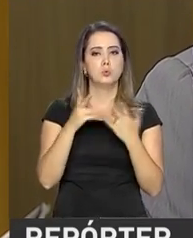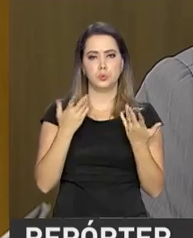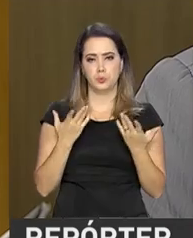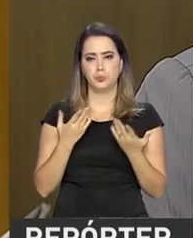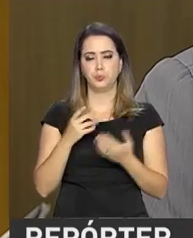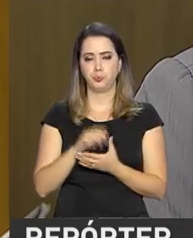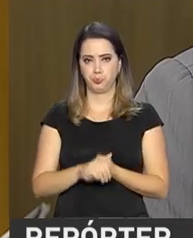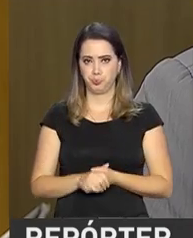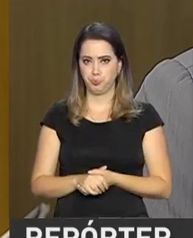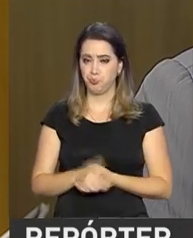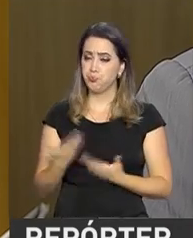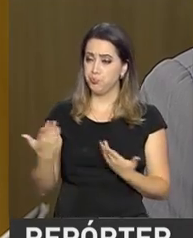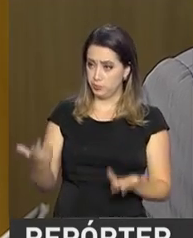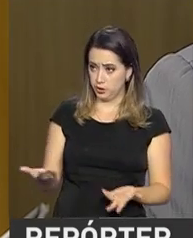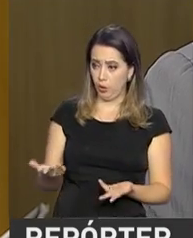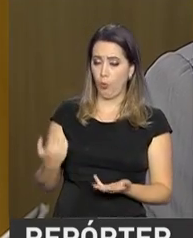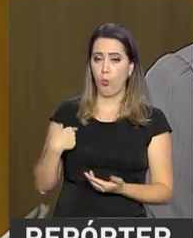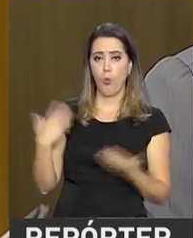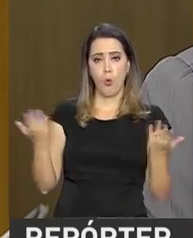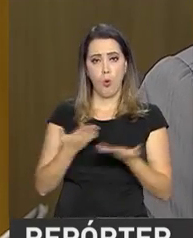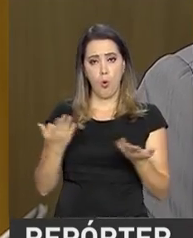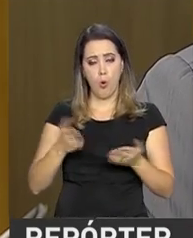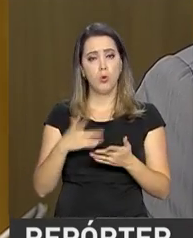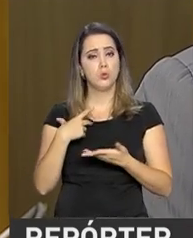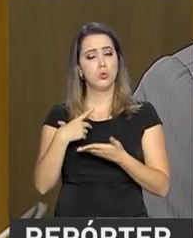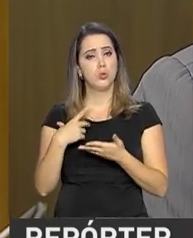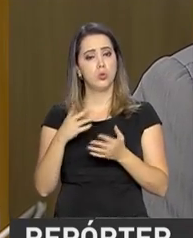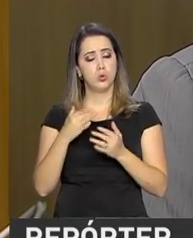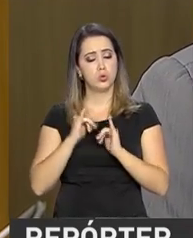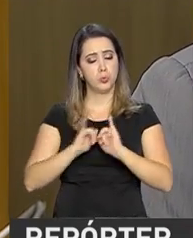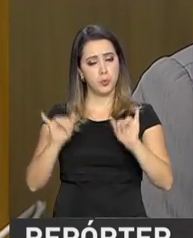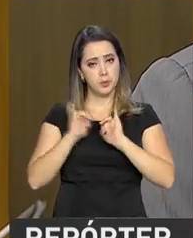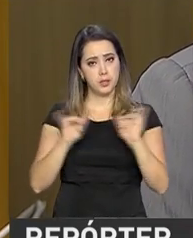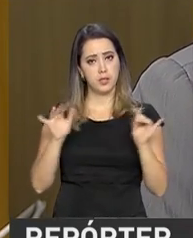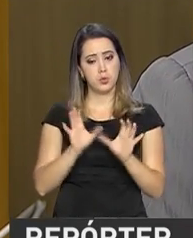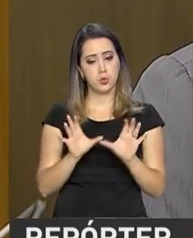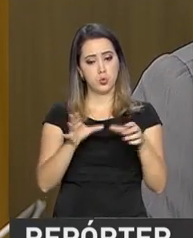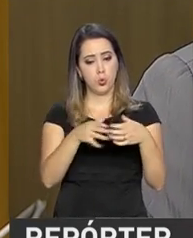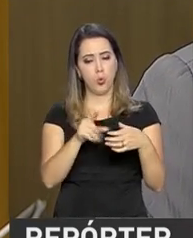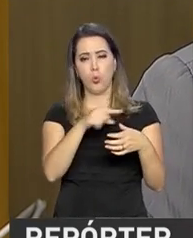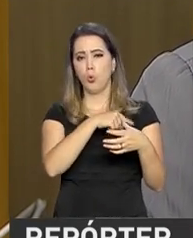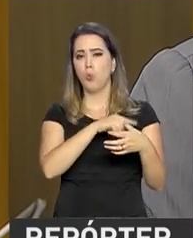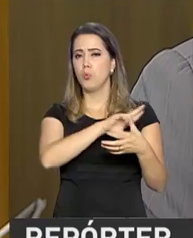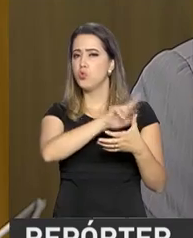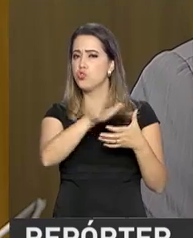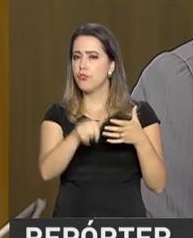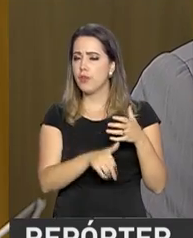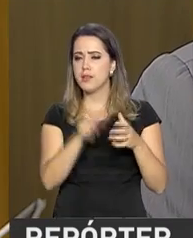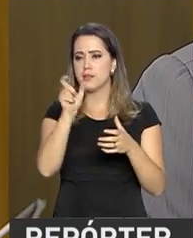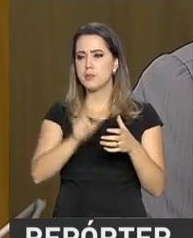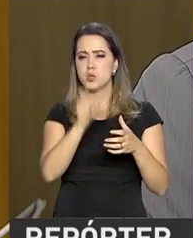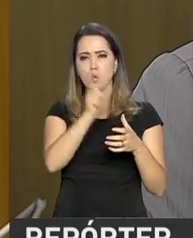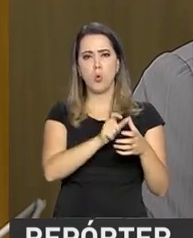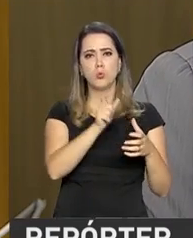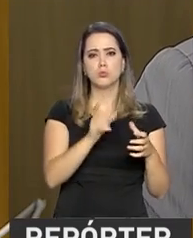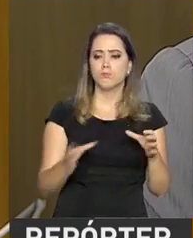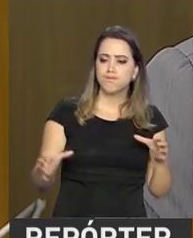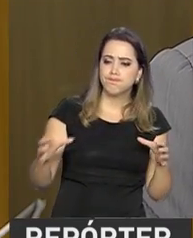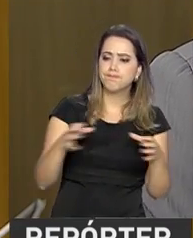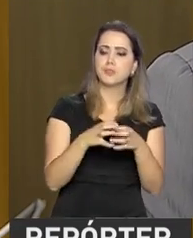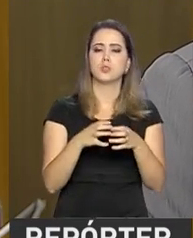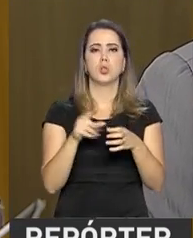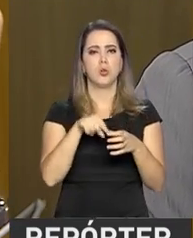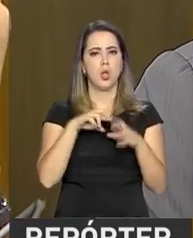comitê porque estará na coordenação lembrando que não sou só essas pessoas nós temos organismos também representativos